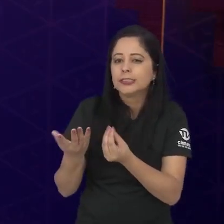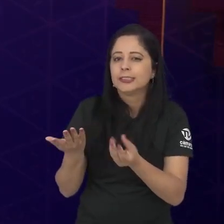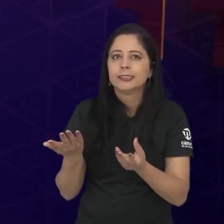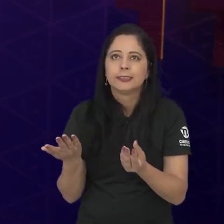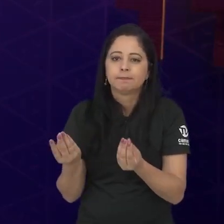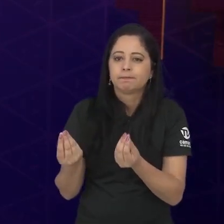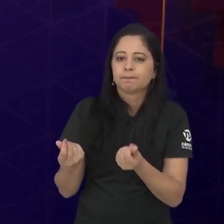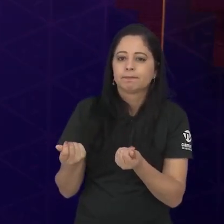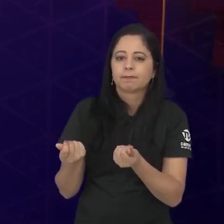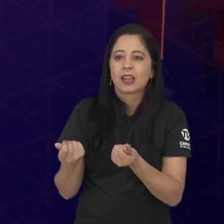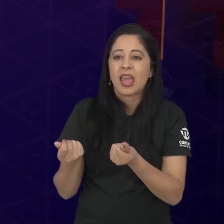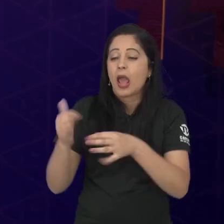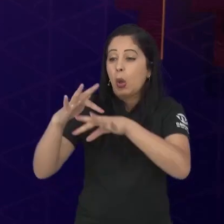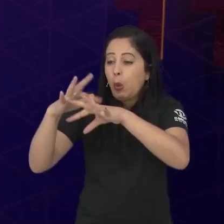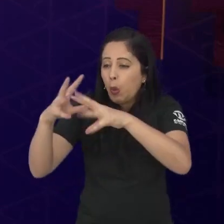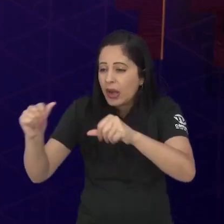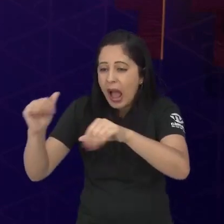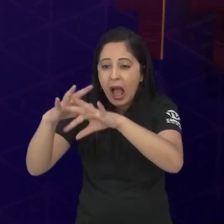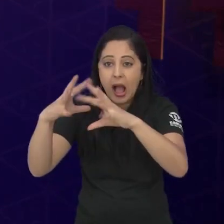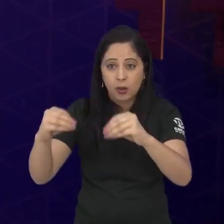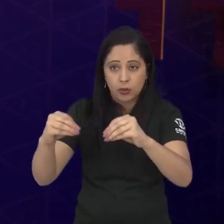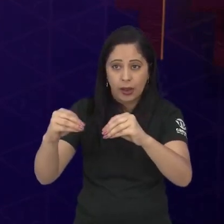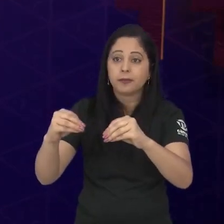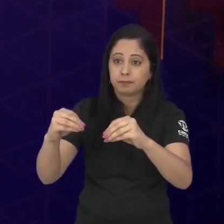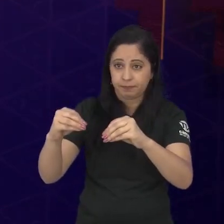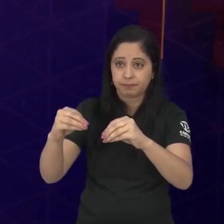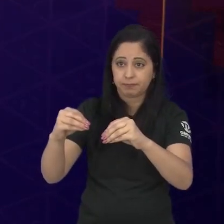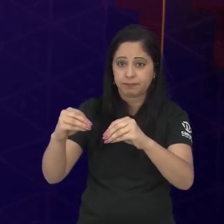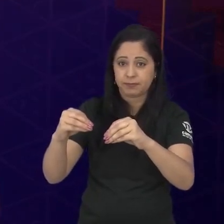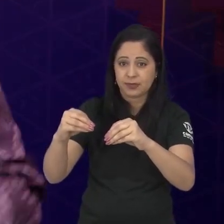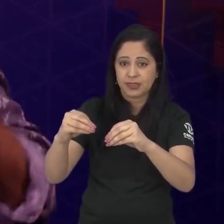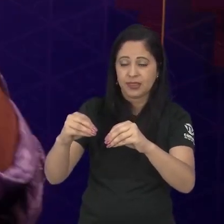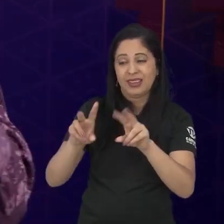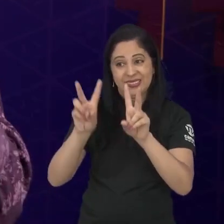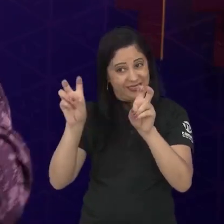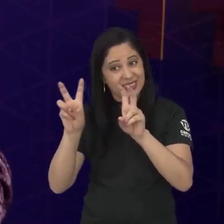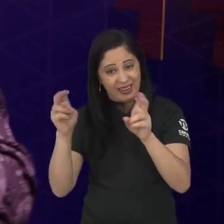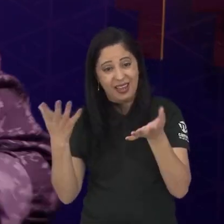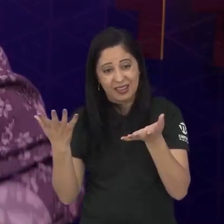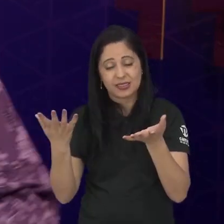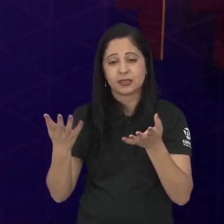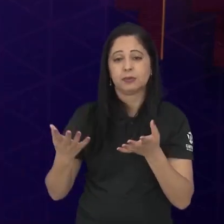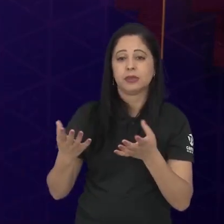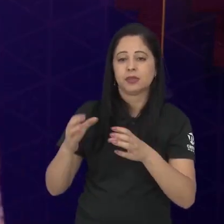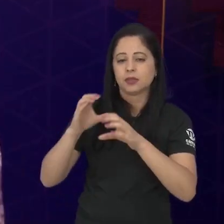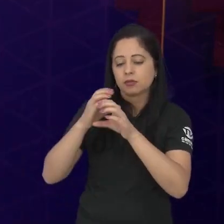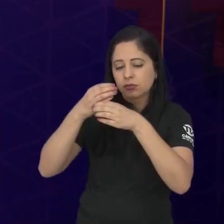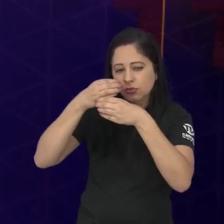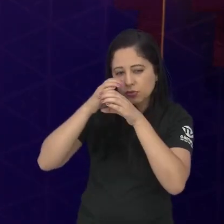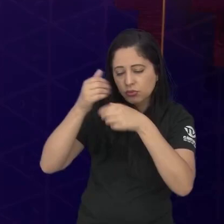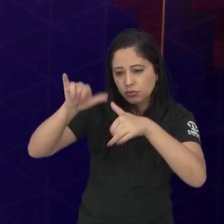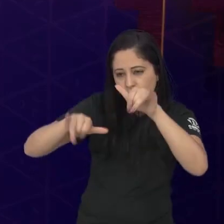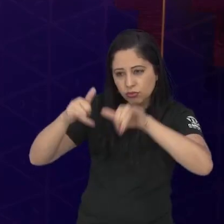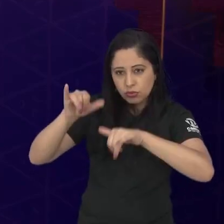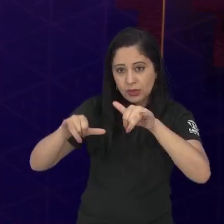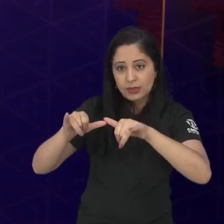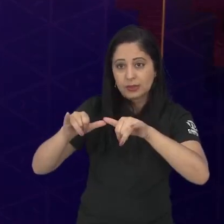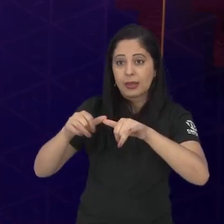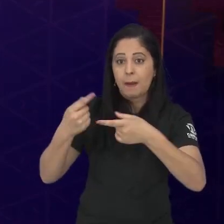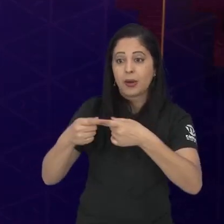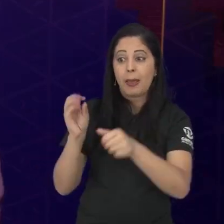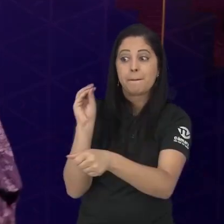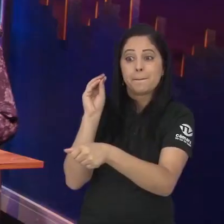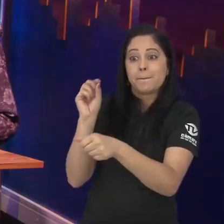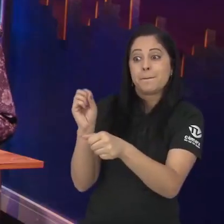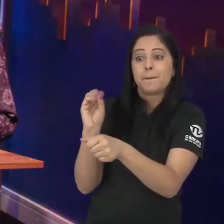conseguir, não é nem curar as pessoas, mas imunizar, entre aspas, as pessoas dos zumbis.